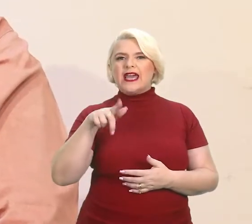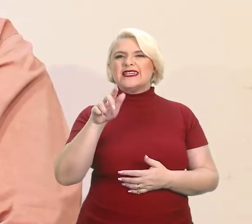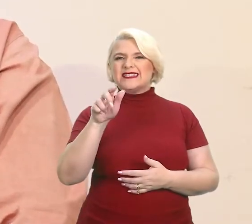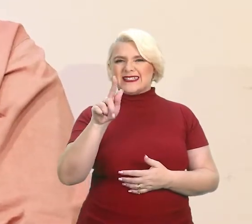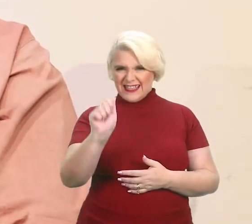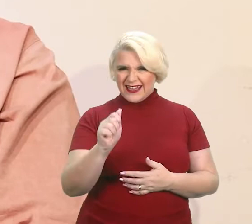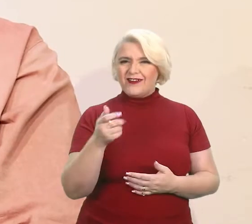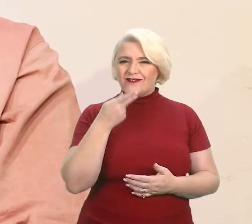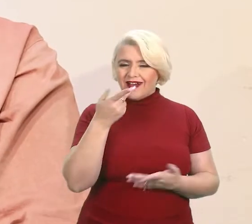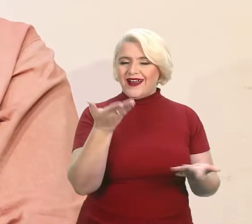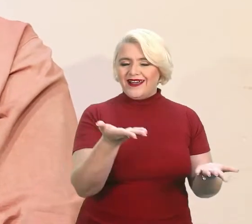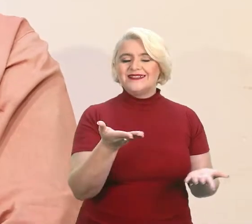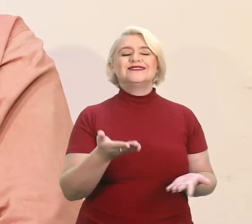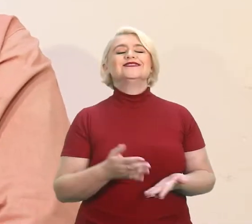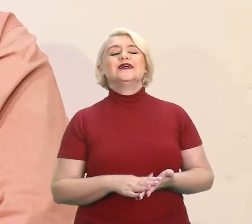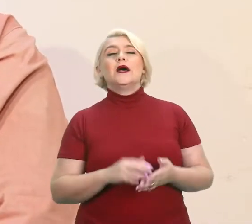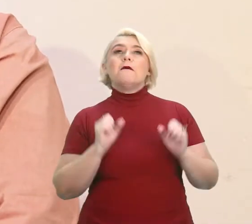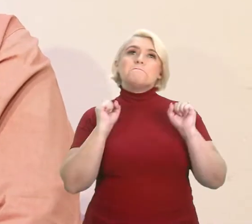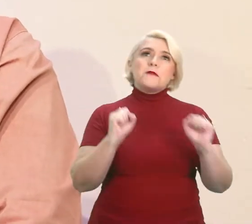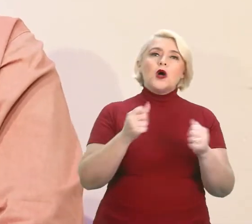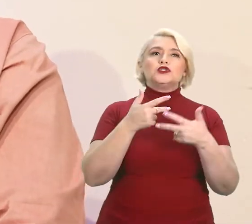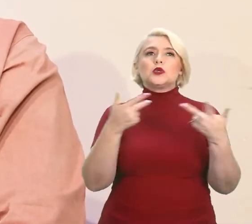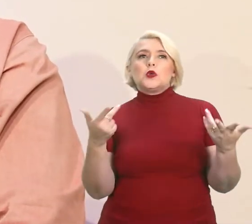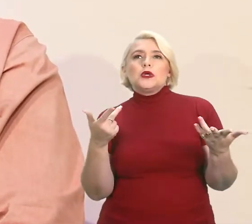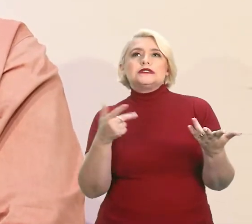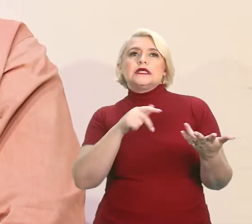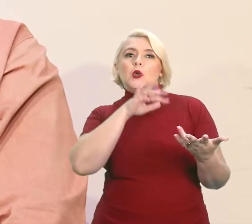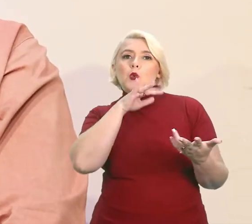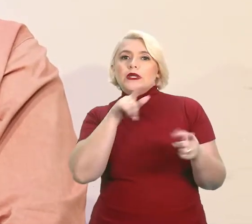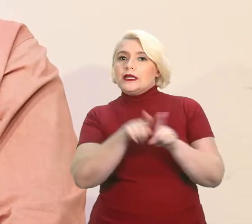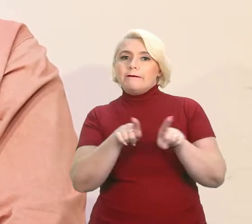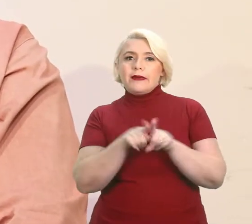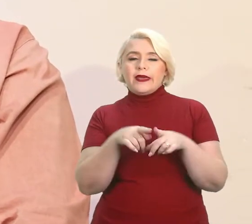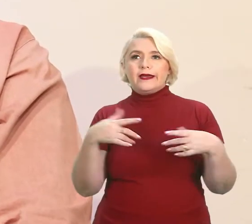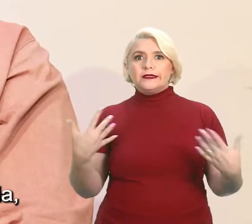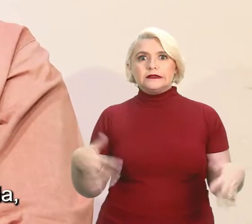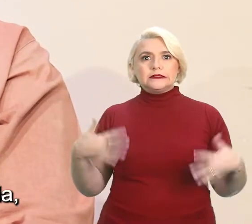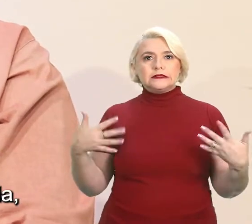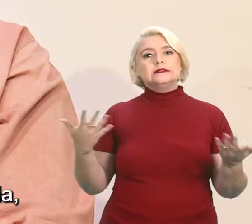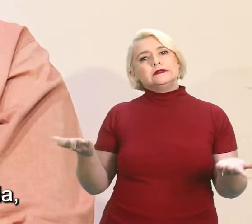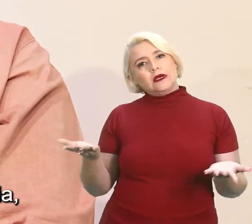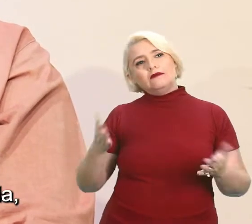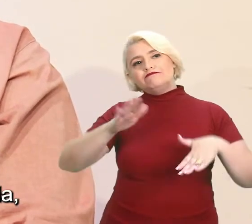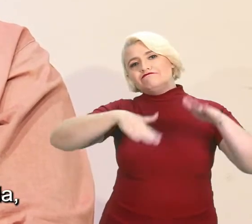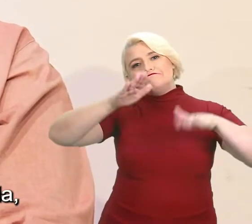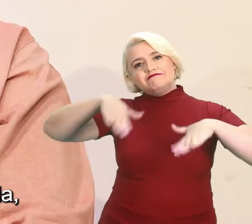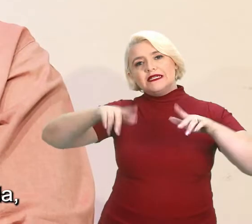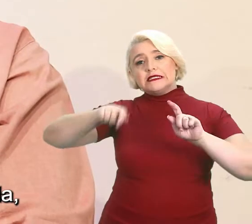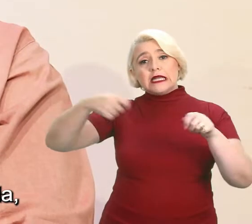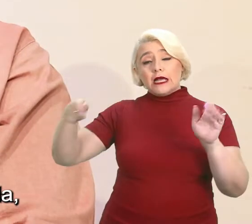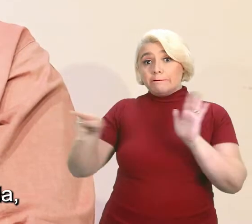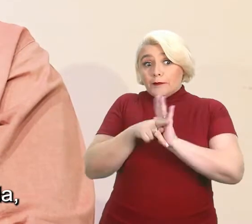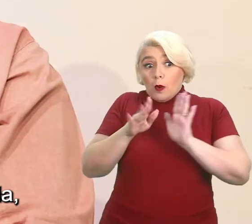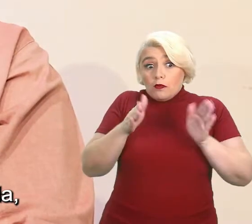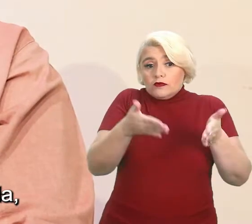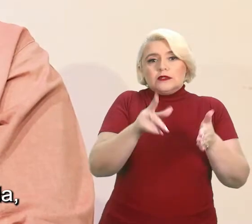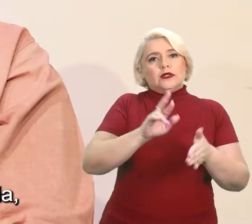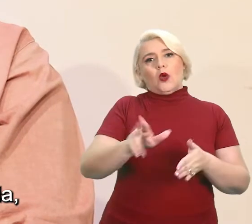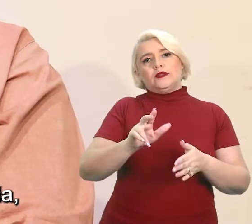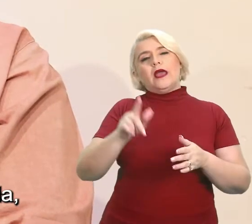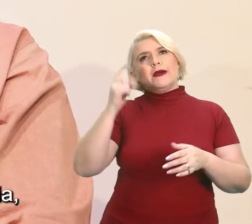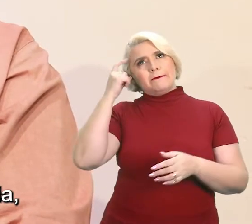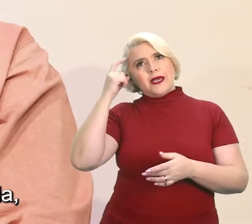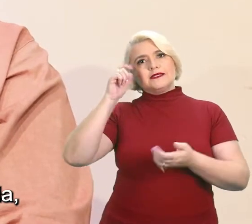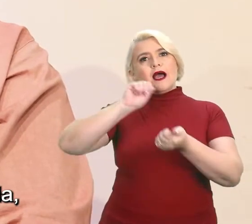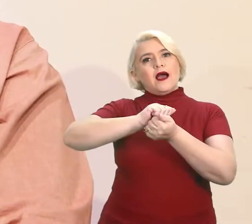bolo gostoso. Talvez fosse assim. Pode ser uma coisa boa e pode ser uma coisa ruim, né? Então, isso em sinais não tem. Mas aí a gente pensa